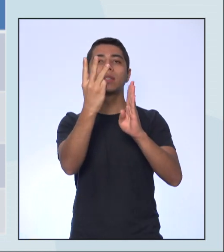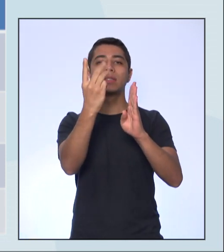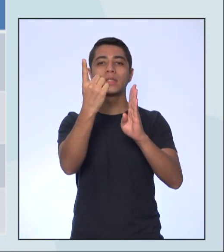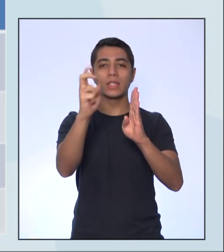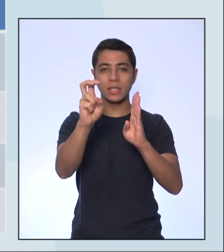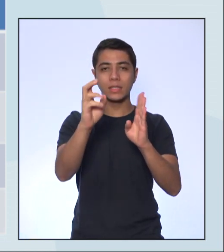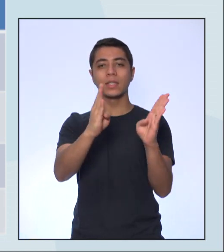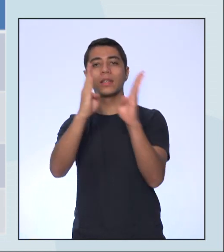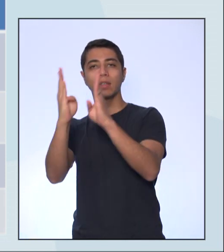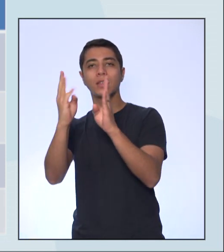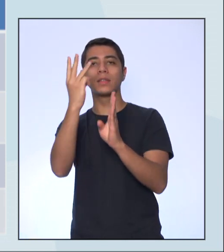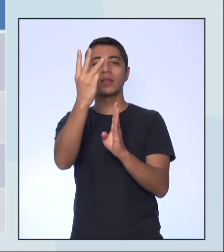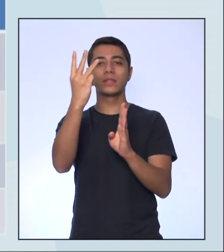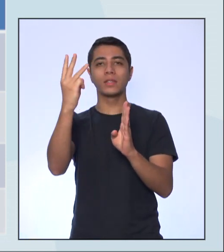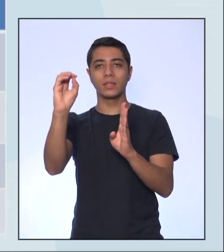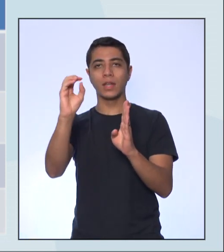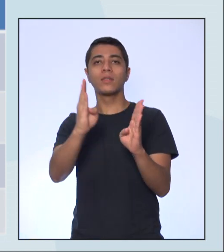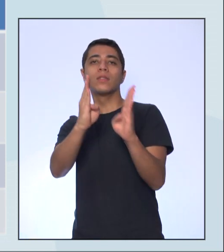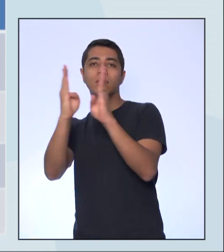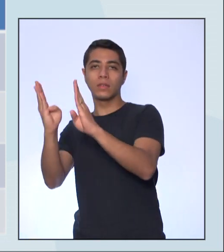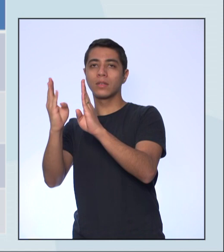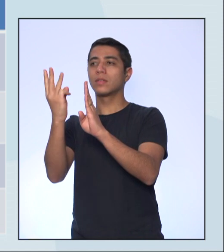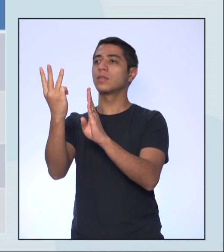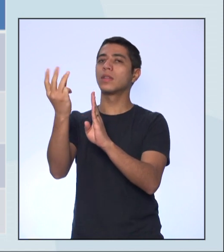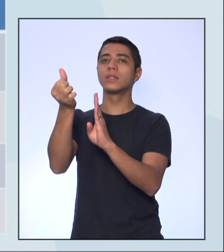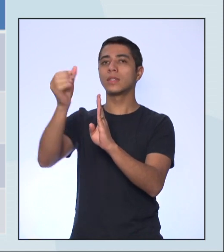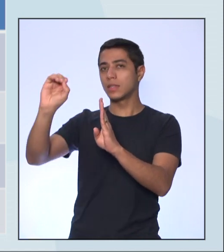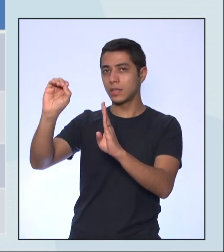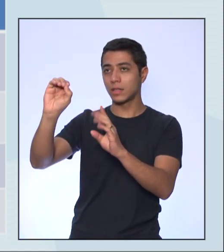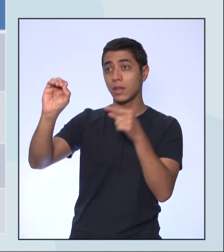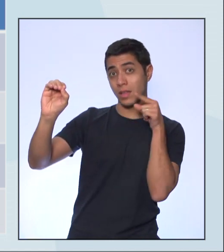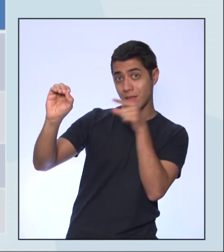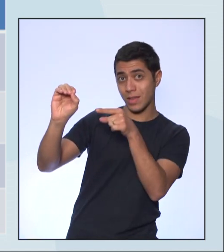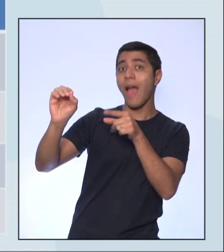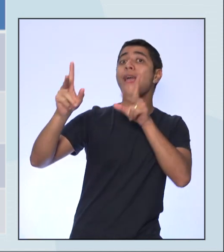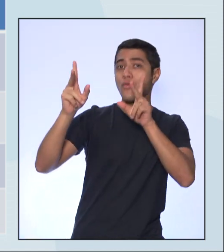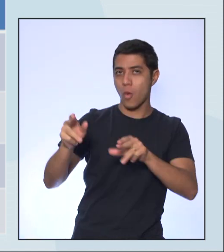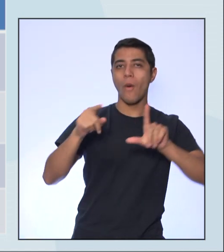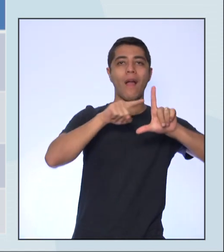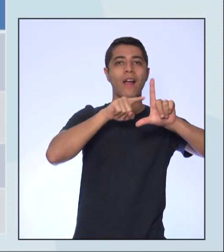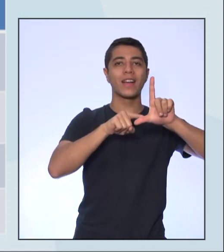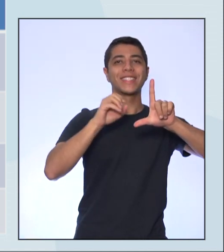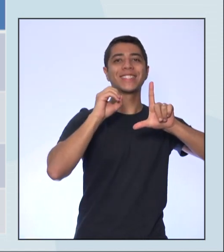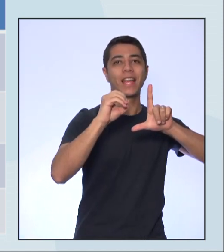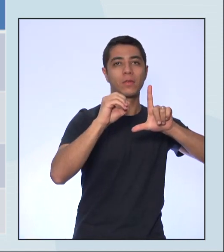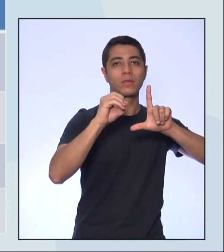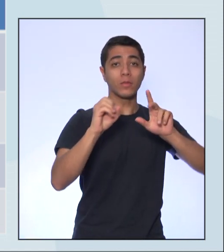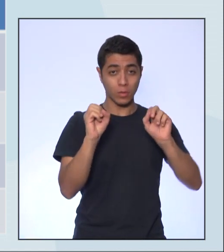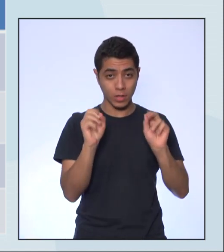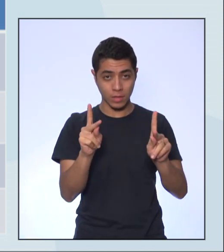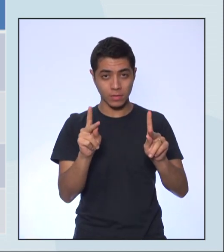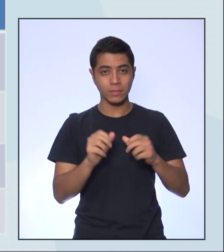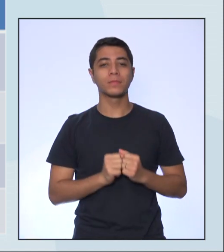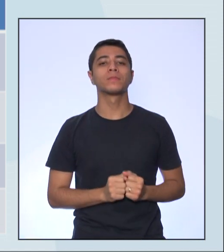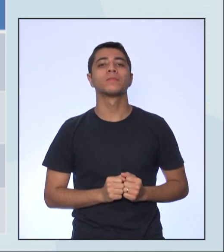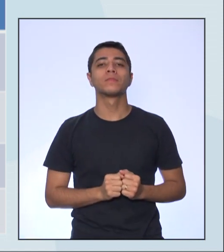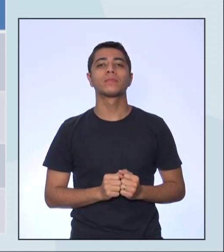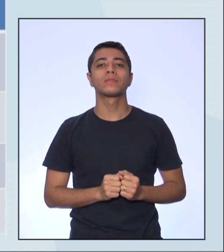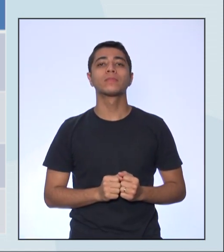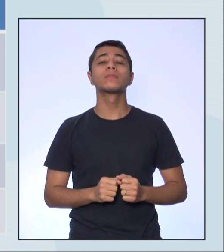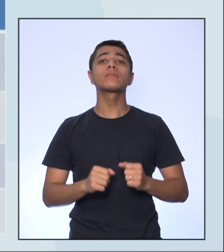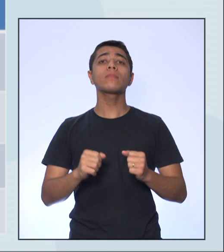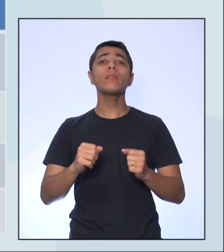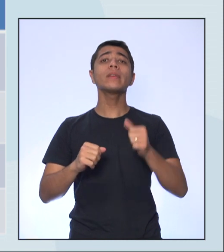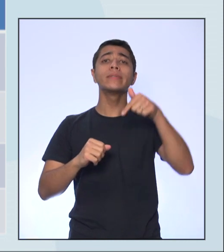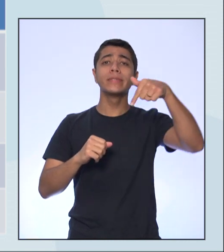mesmo ângulo de 0 tá então eu vou ter 5 pi sobre 3 é o correspondente do 307